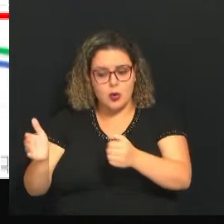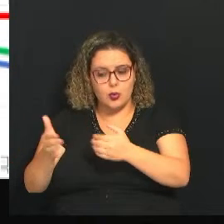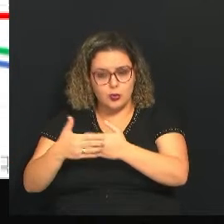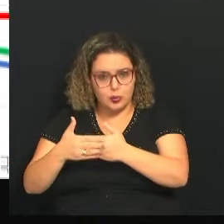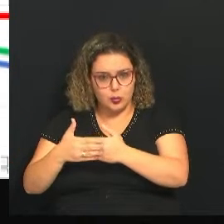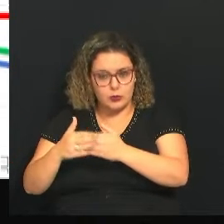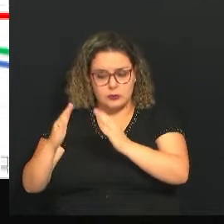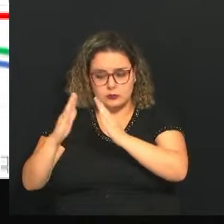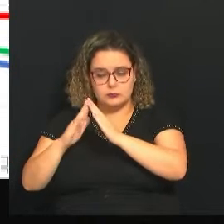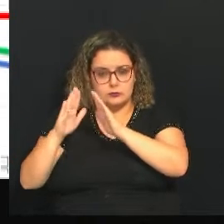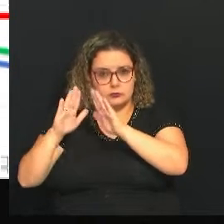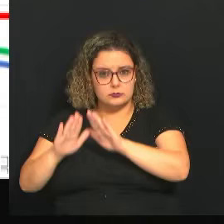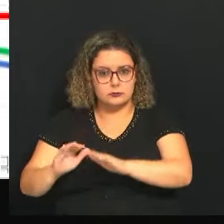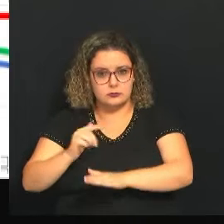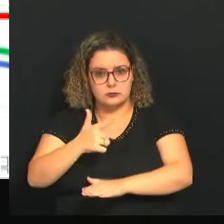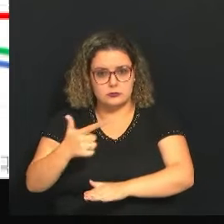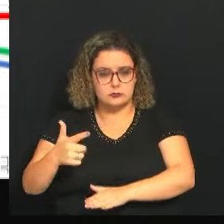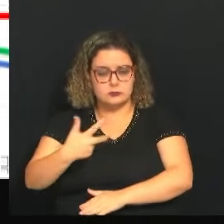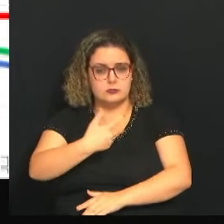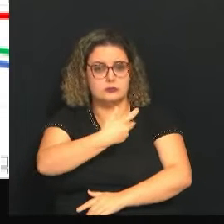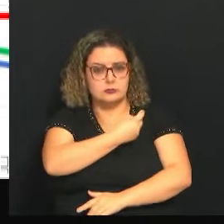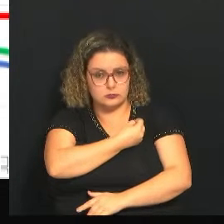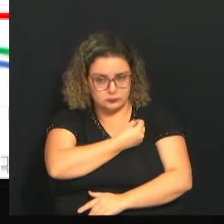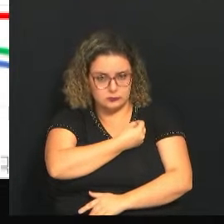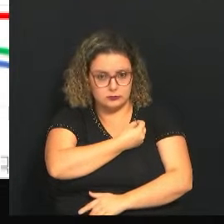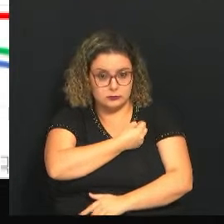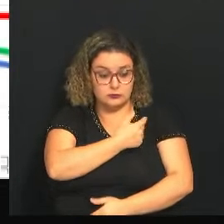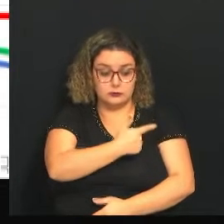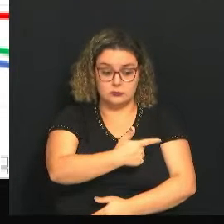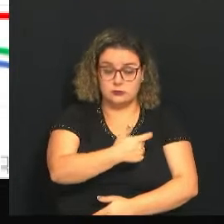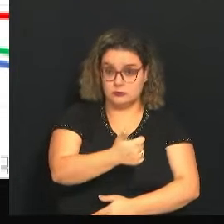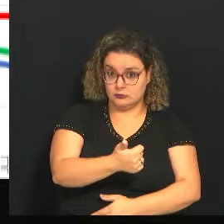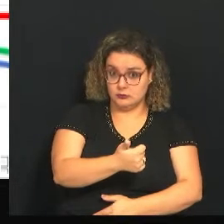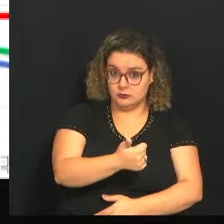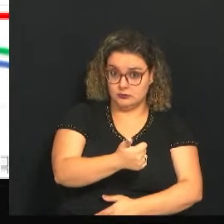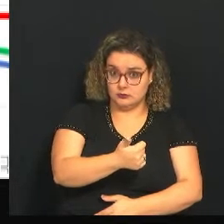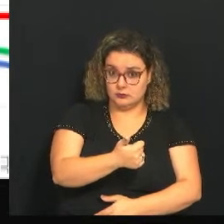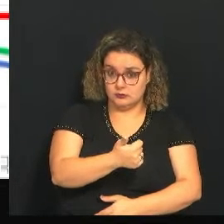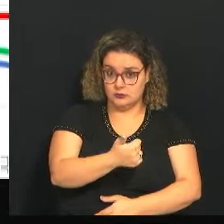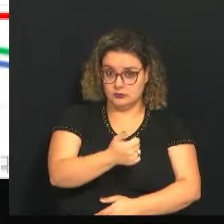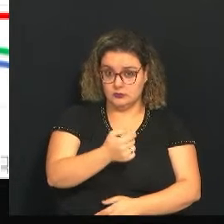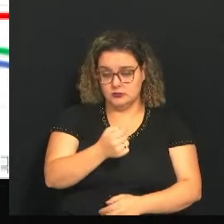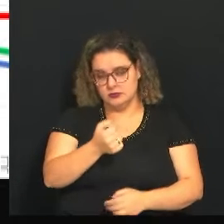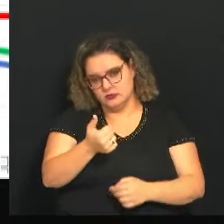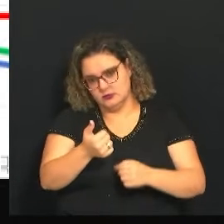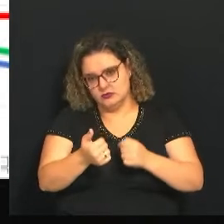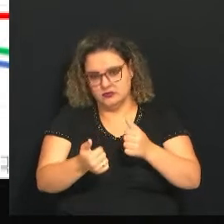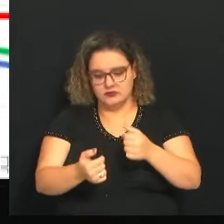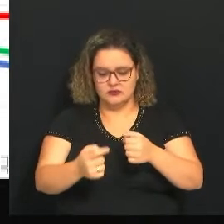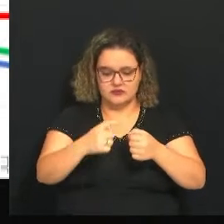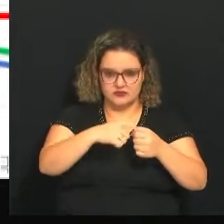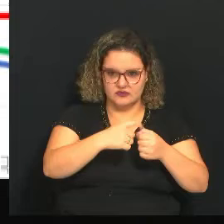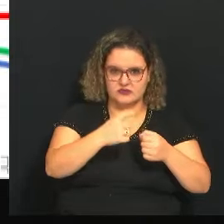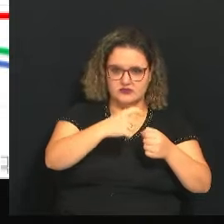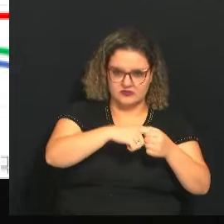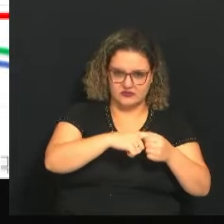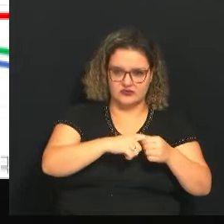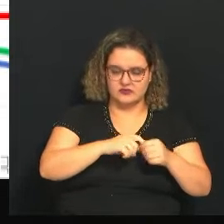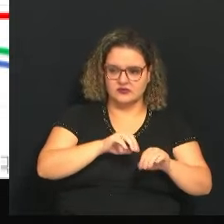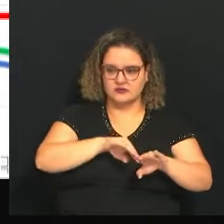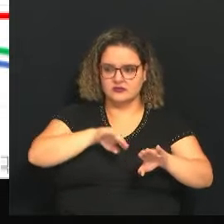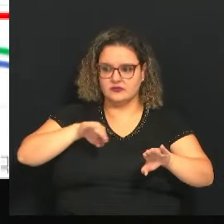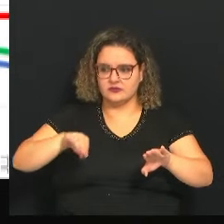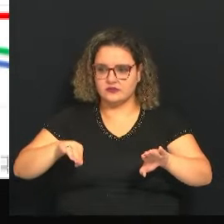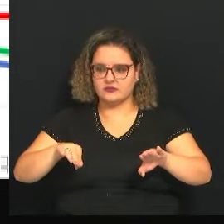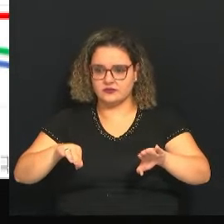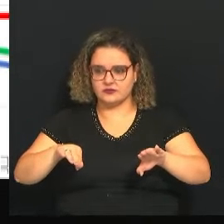sem vacina. 2021, os servidores foram voltando, com exceção da área da saúde e algumas outras áreas, né, que não